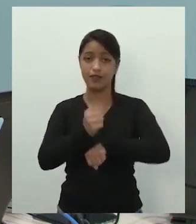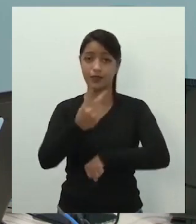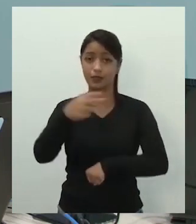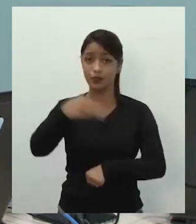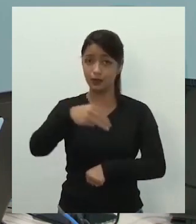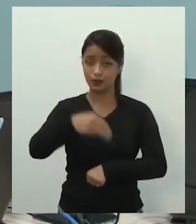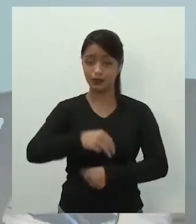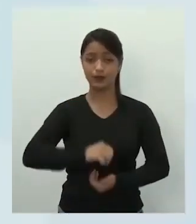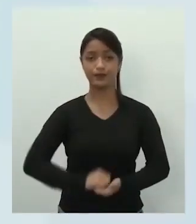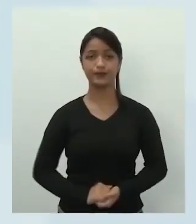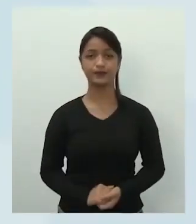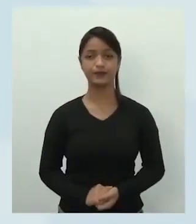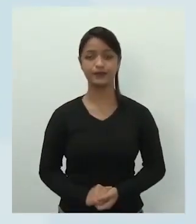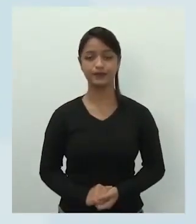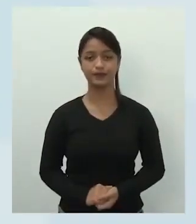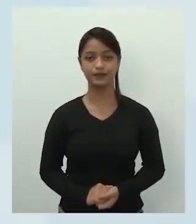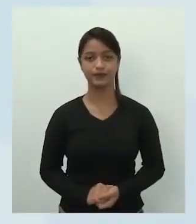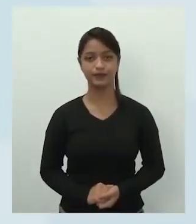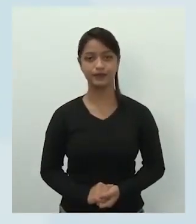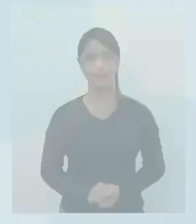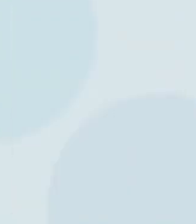minutos.